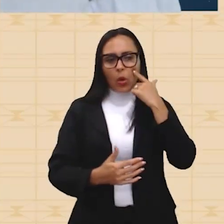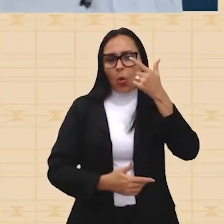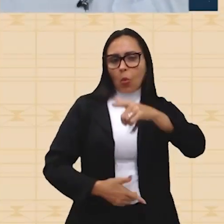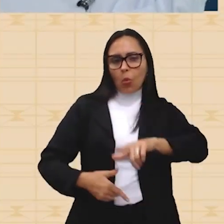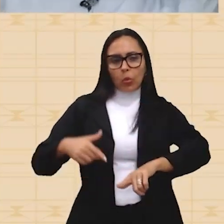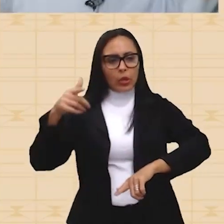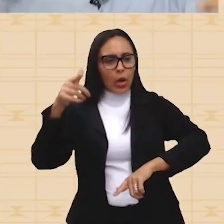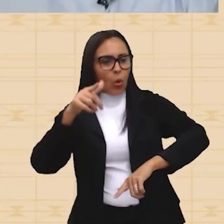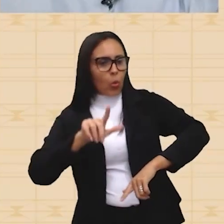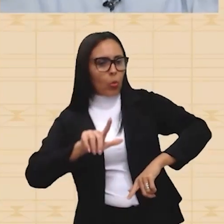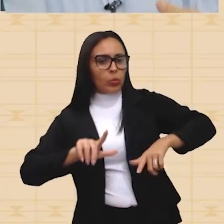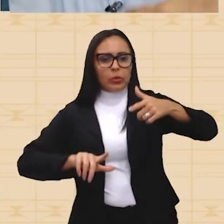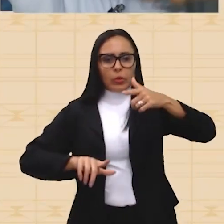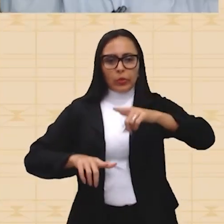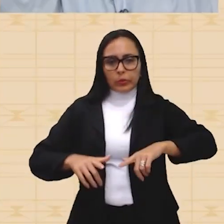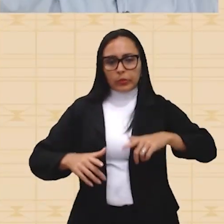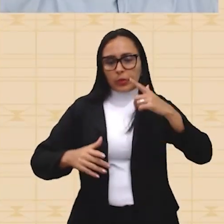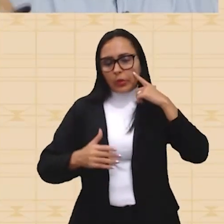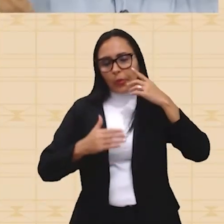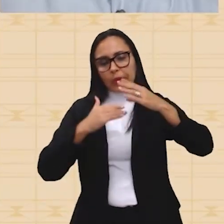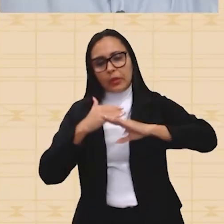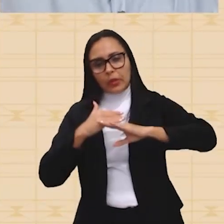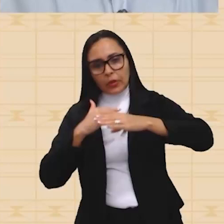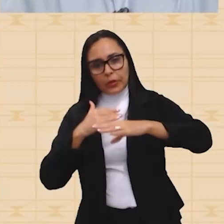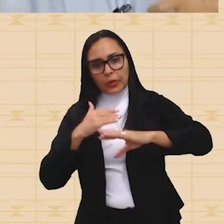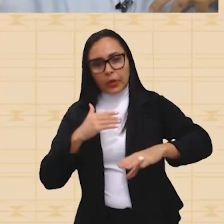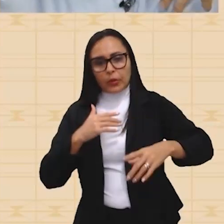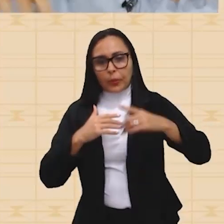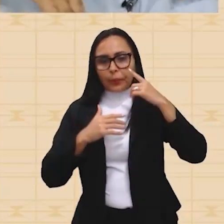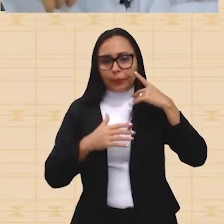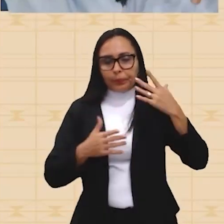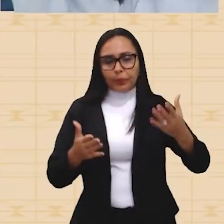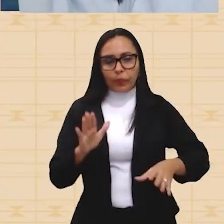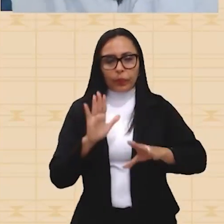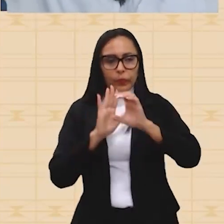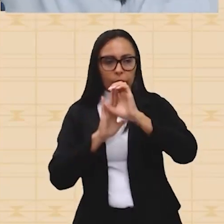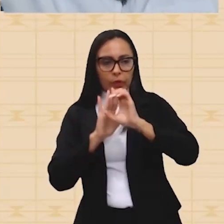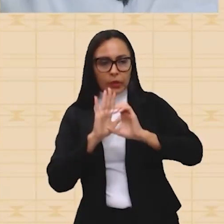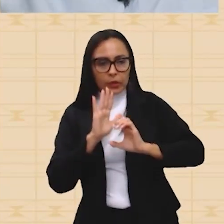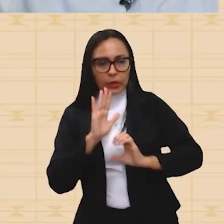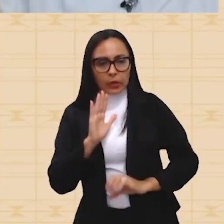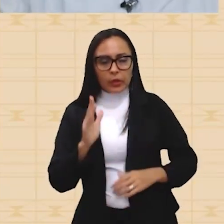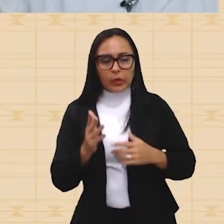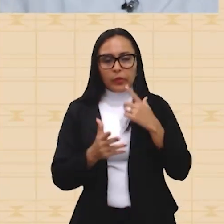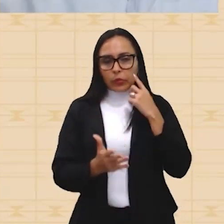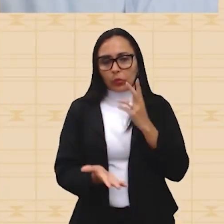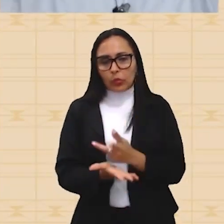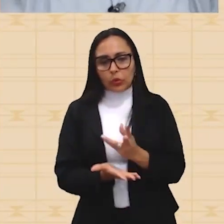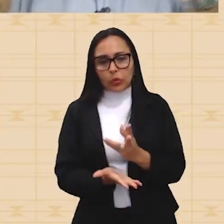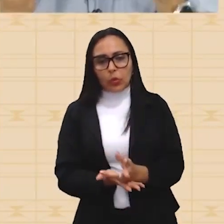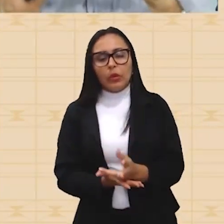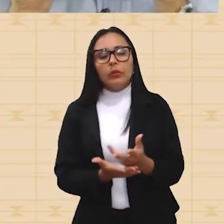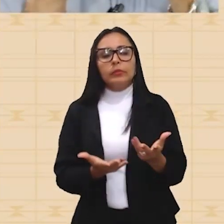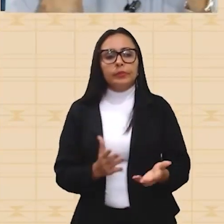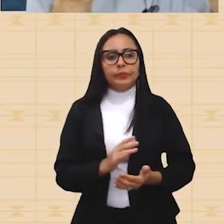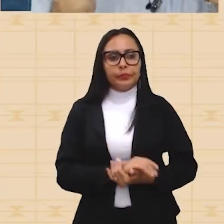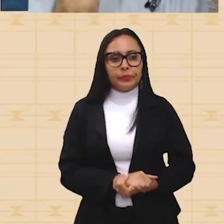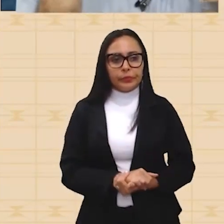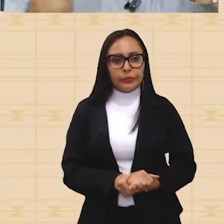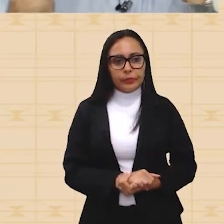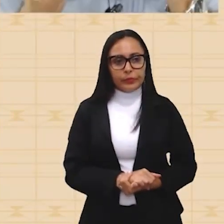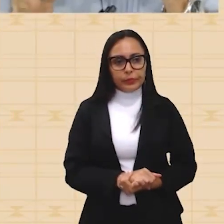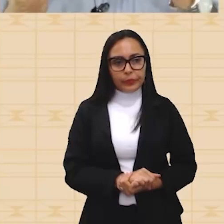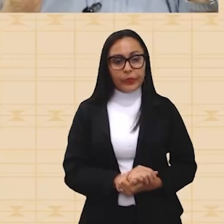vem outra. Então essas ondas estéticas vão continuar sempre assim. E elas dependem muito